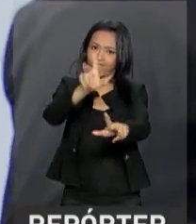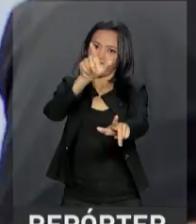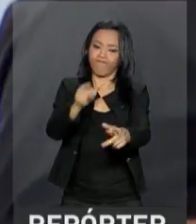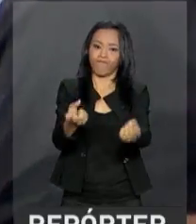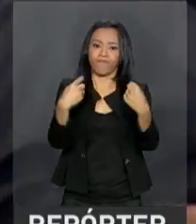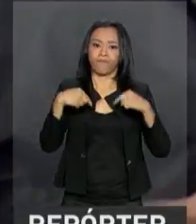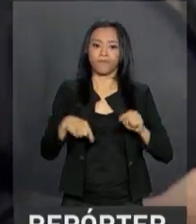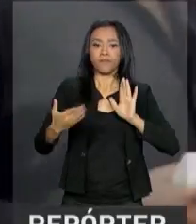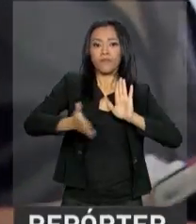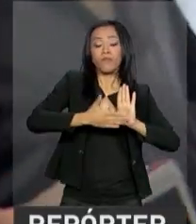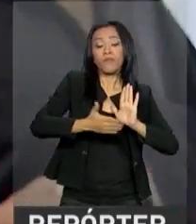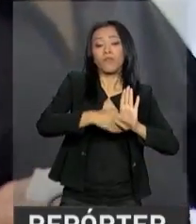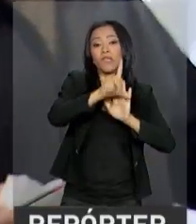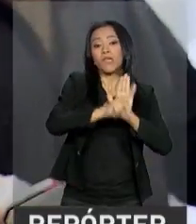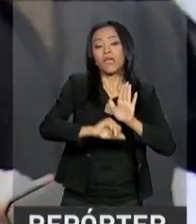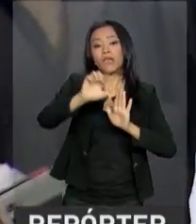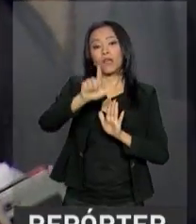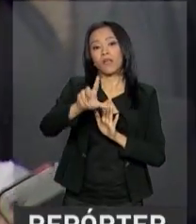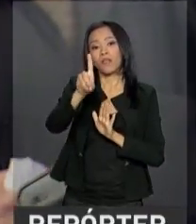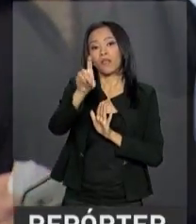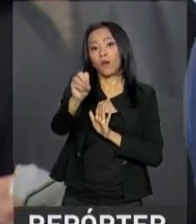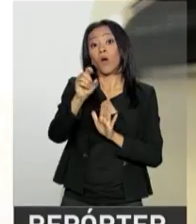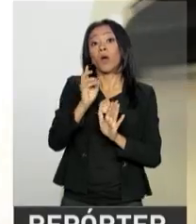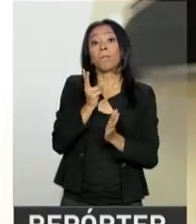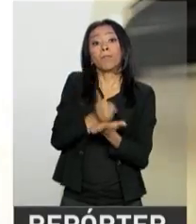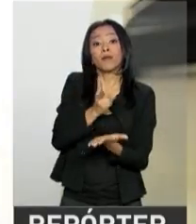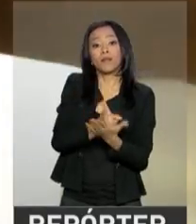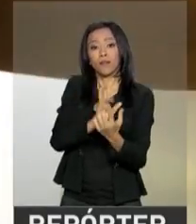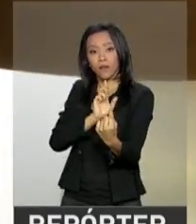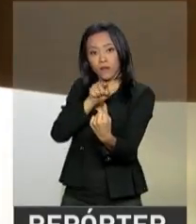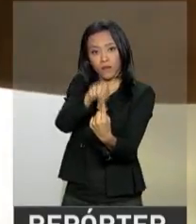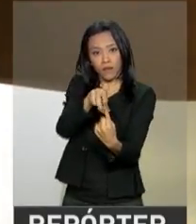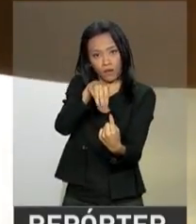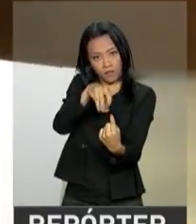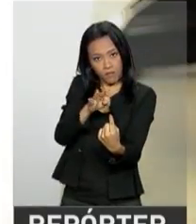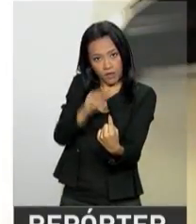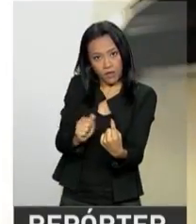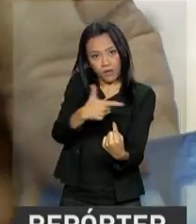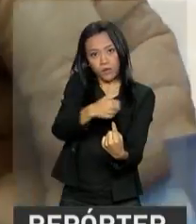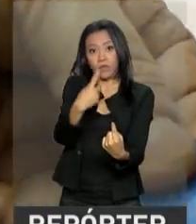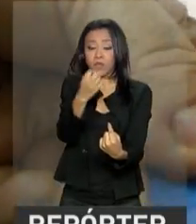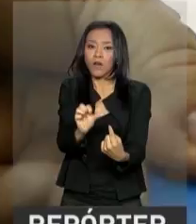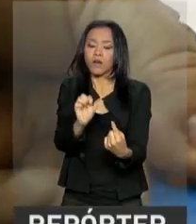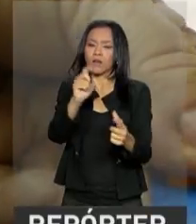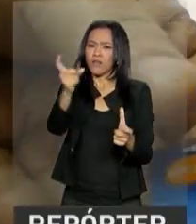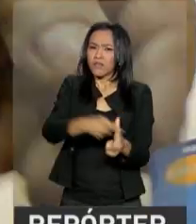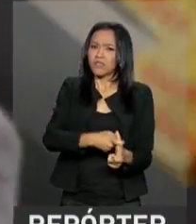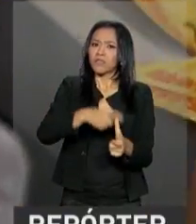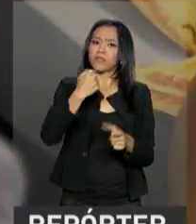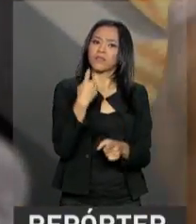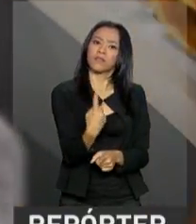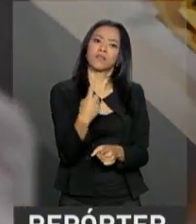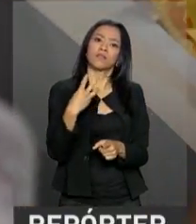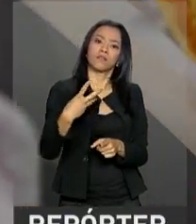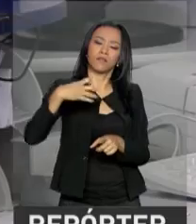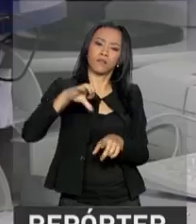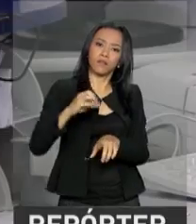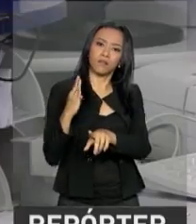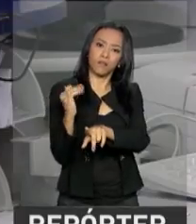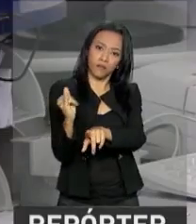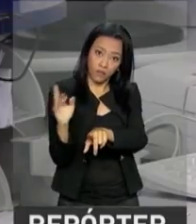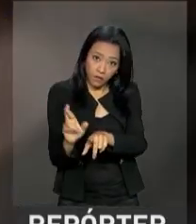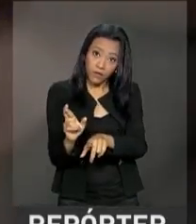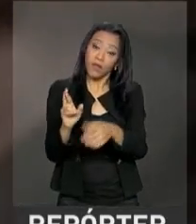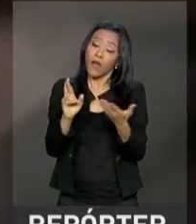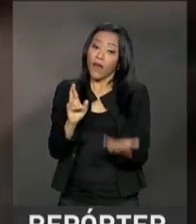proposta da edel também mantém a meta fiscal de 2009 um déficit de 139 bilhões de reais ou seja